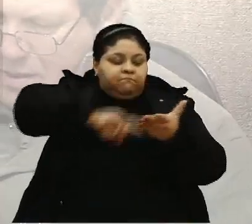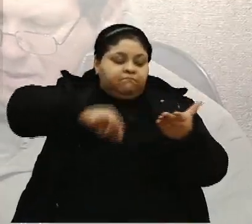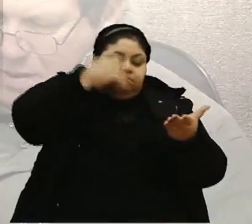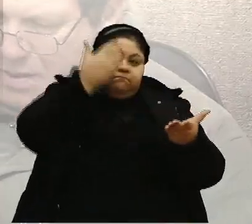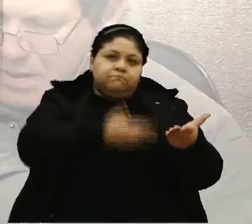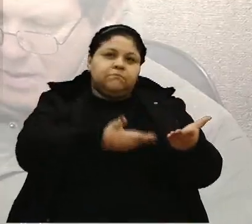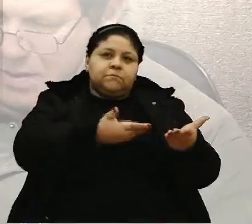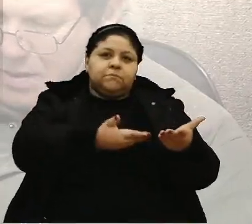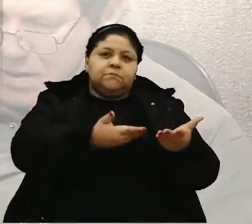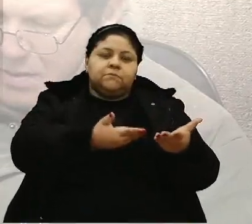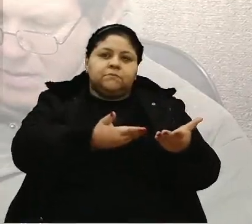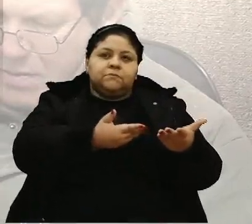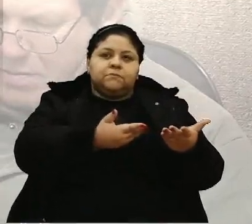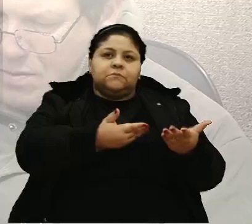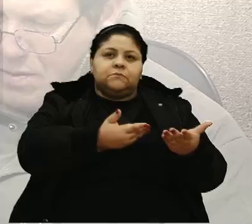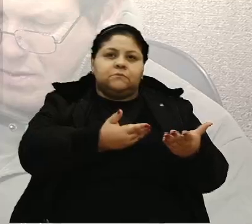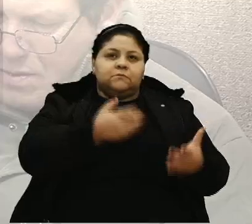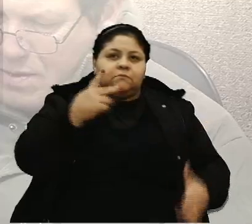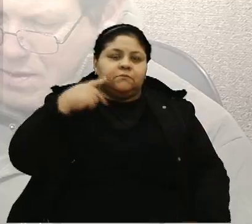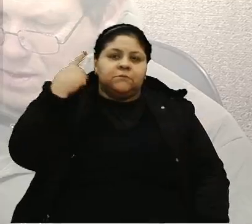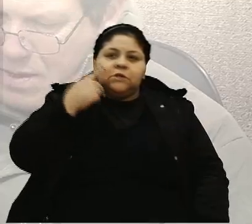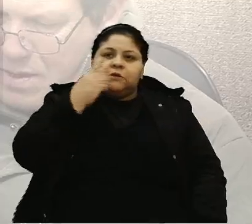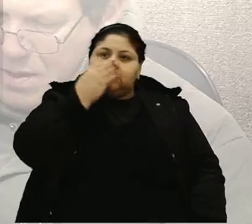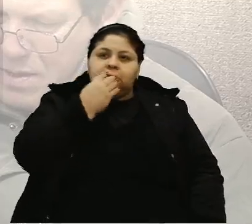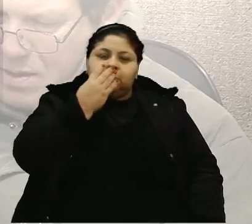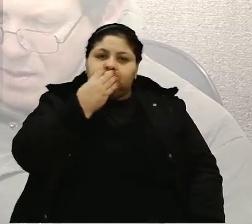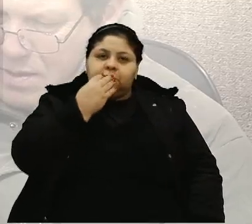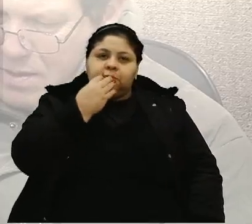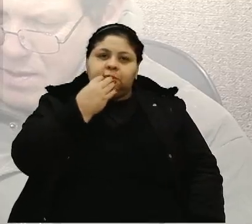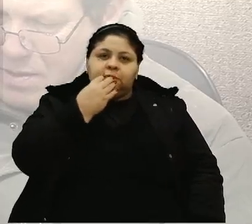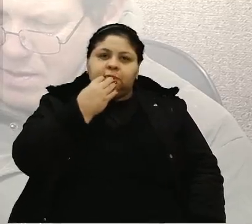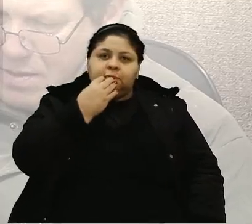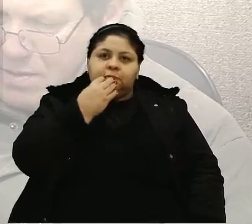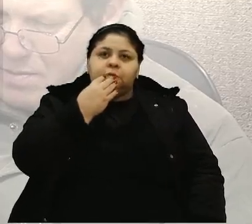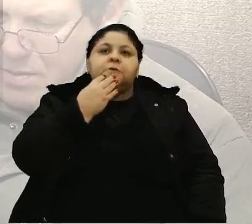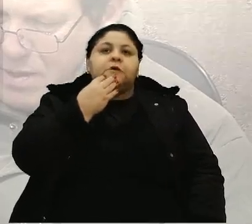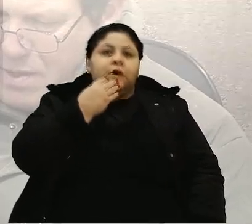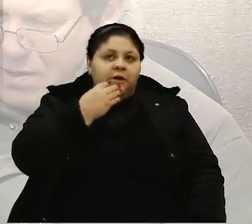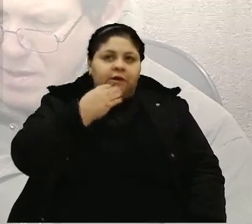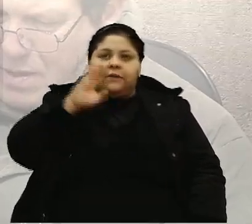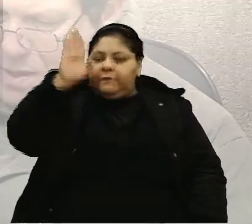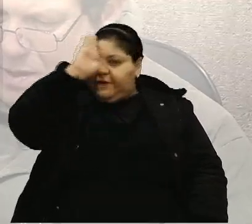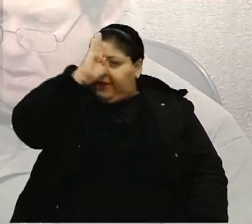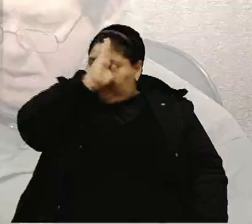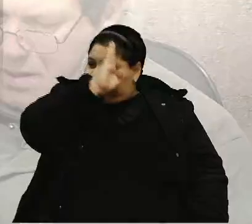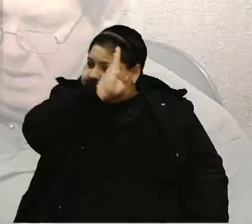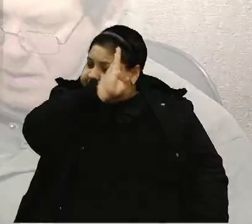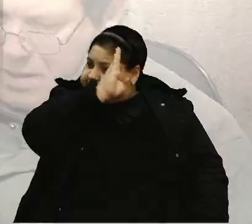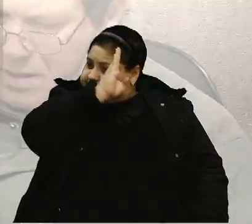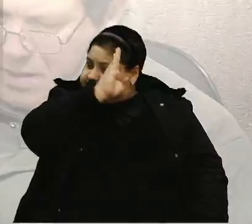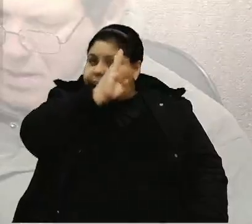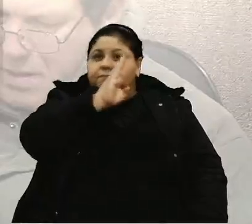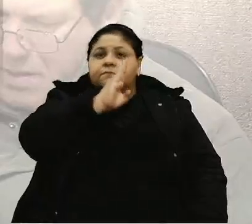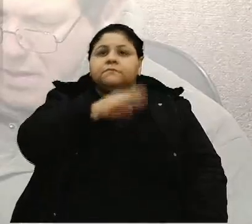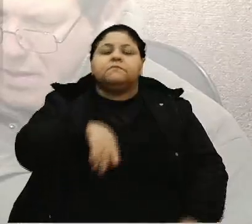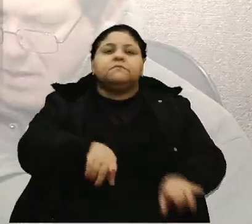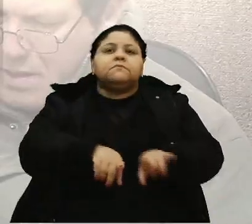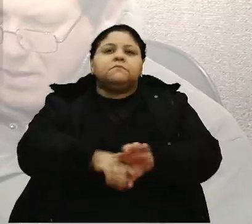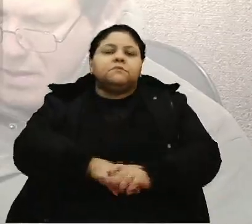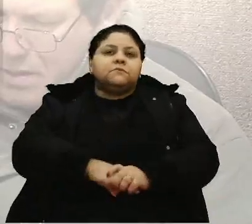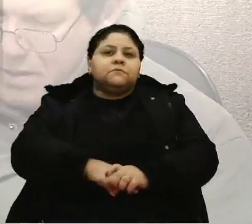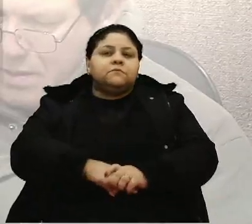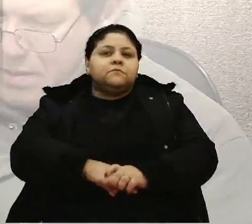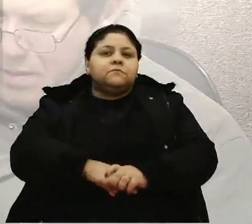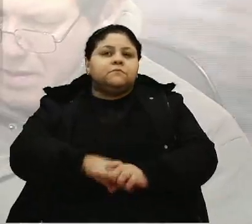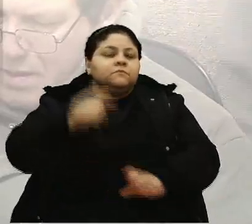este documento. Vereador Camilles, vereador Adriano Bressan, vereadora Gladys Frisso,